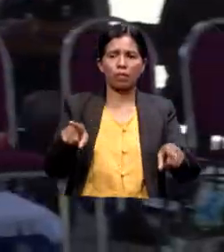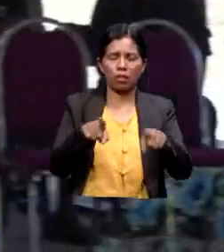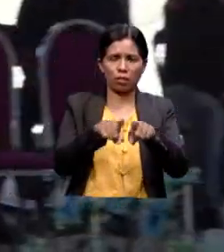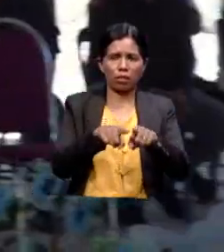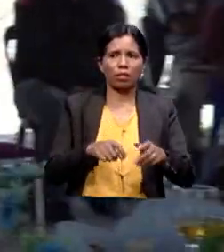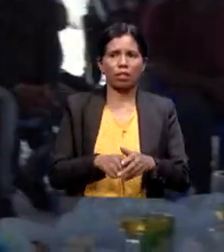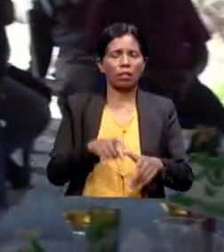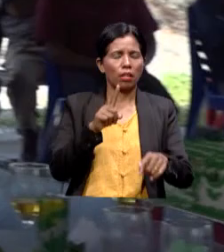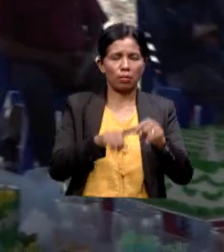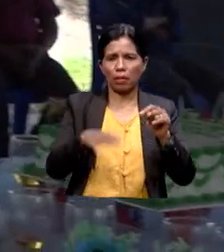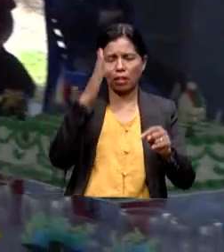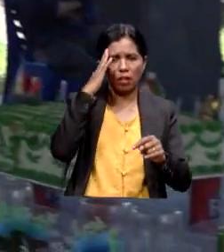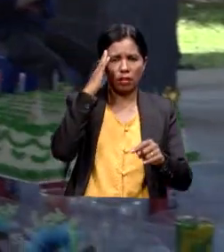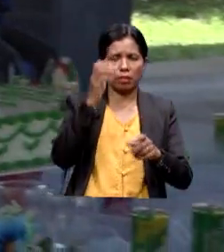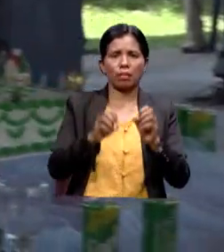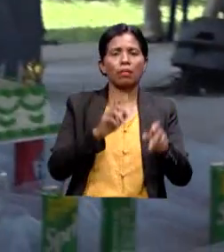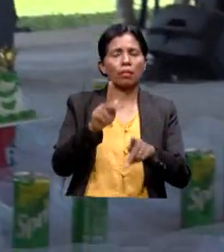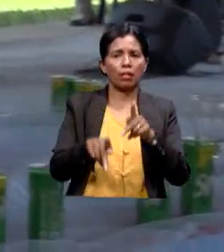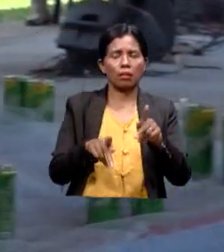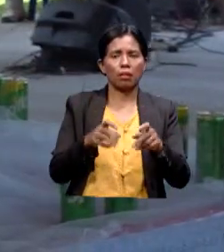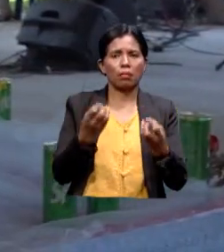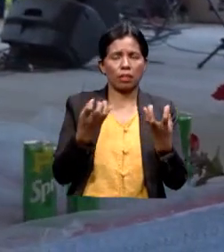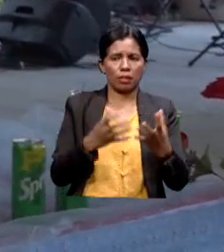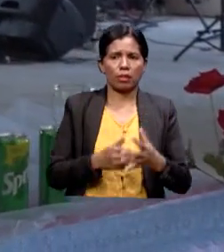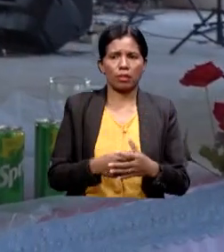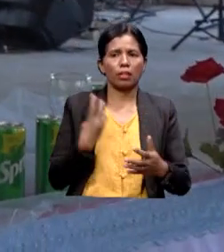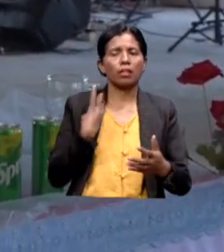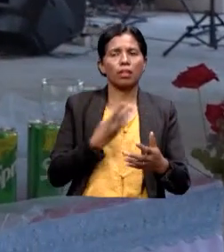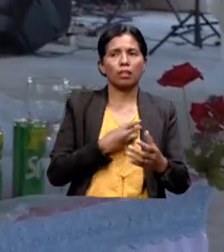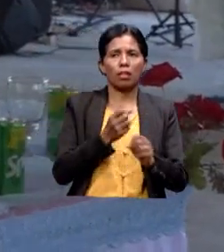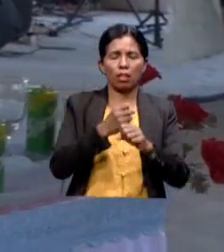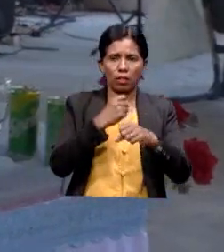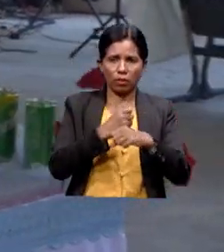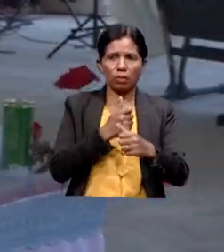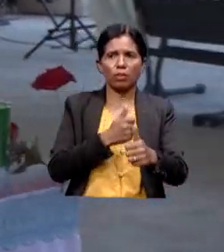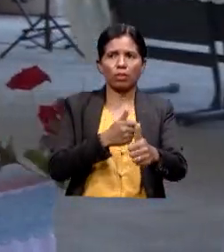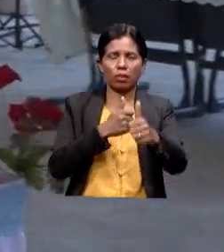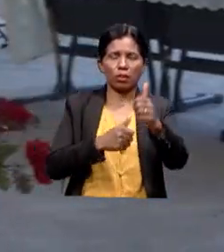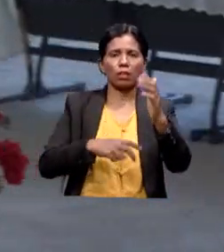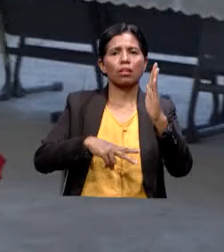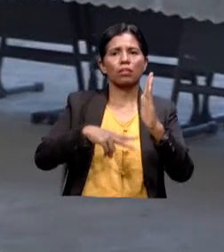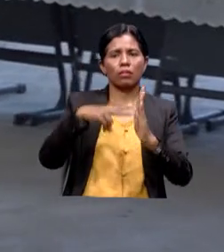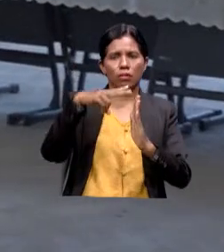na lica halui muito bar. E da halo, tu e de valores